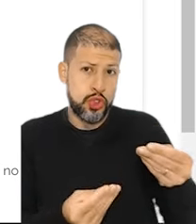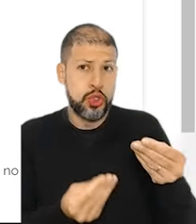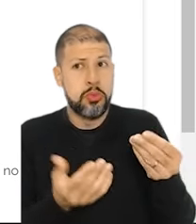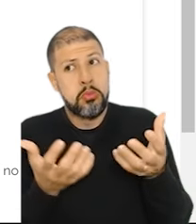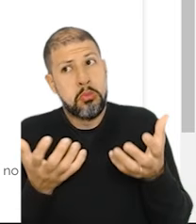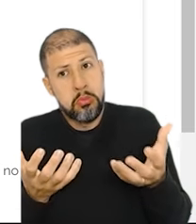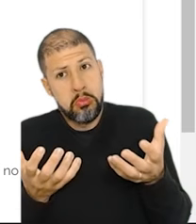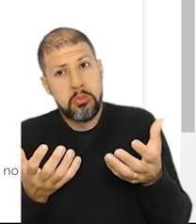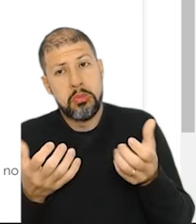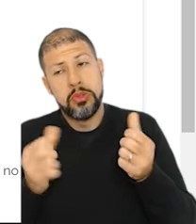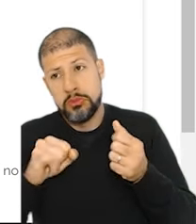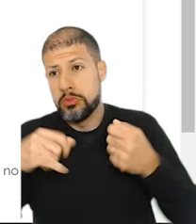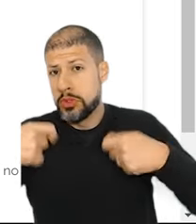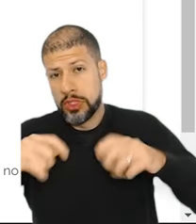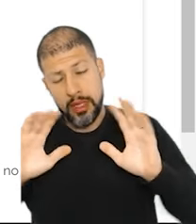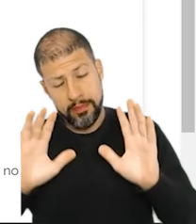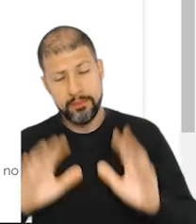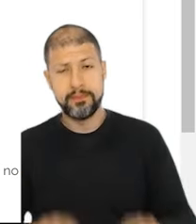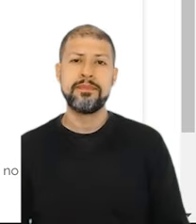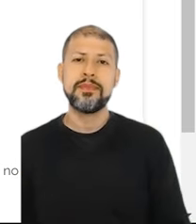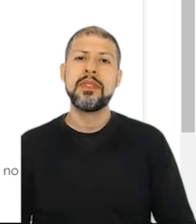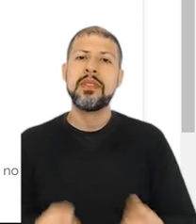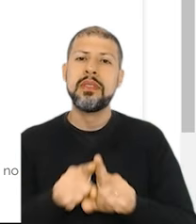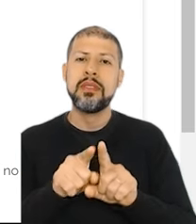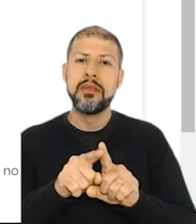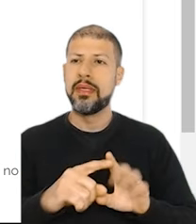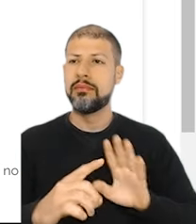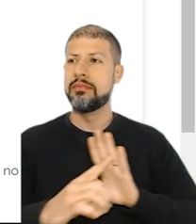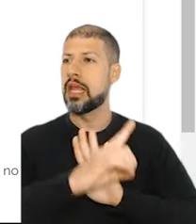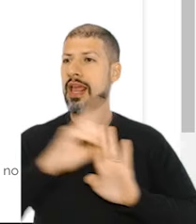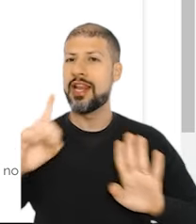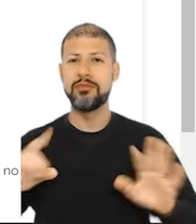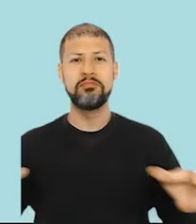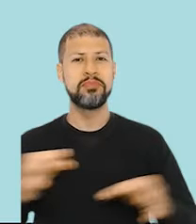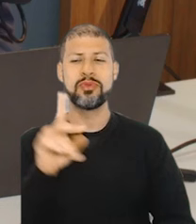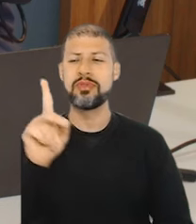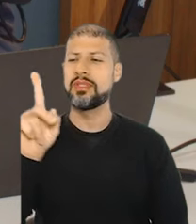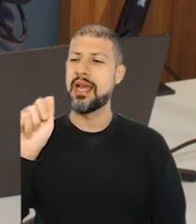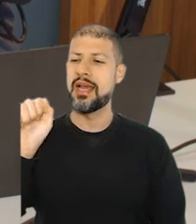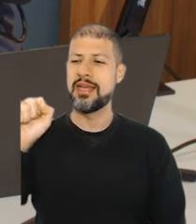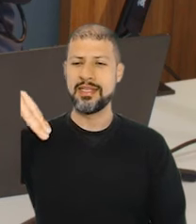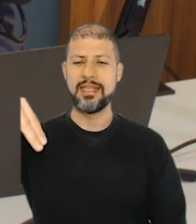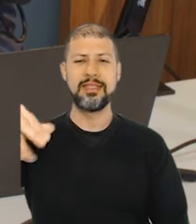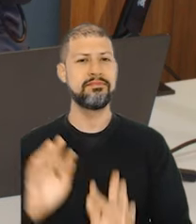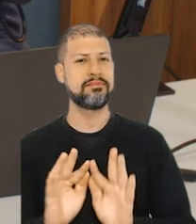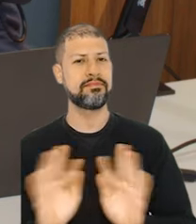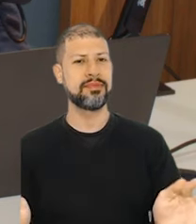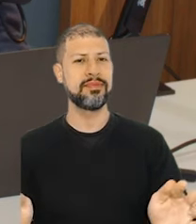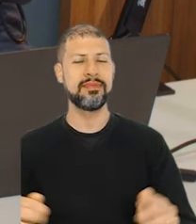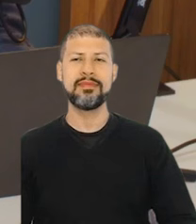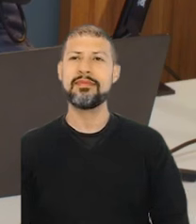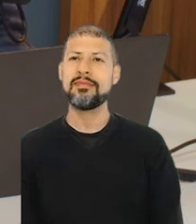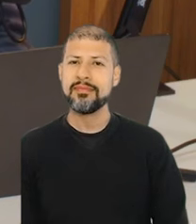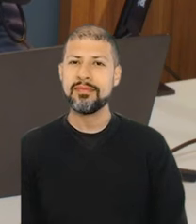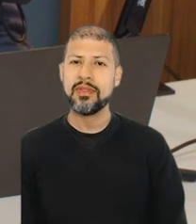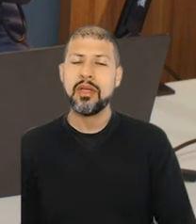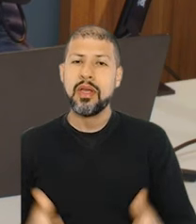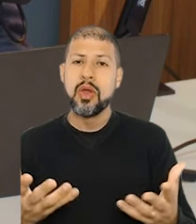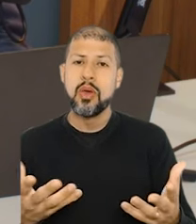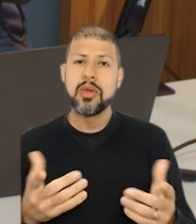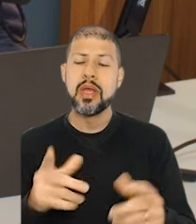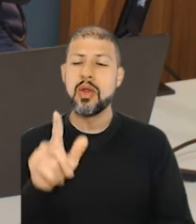for o caso né E a declaração está feita tá foi relativamente bem simples Ah eu quero fazer pelo